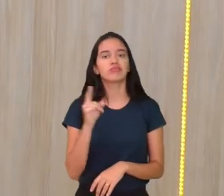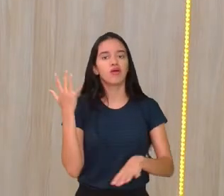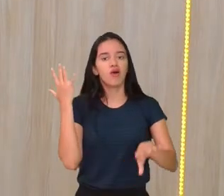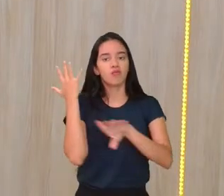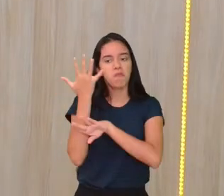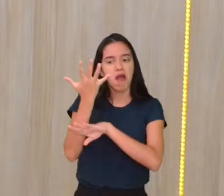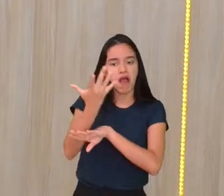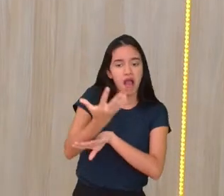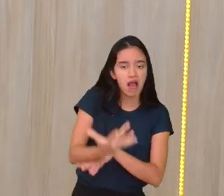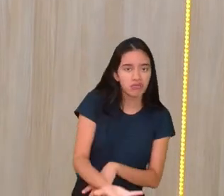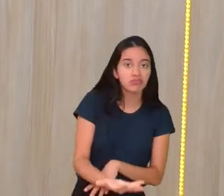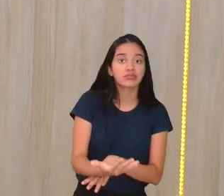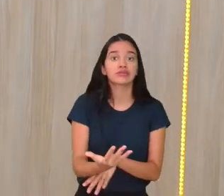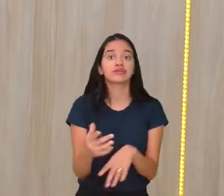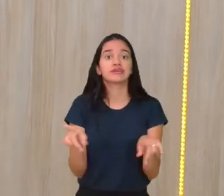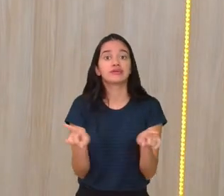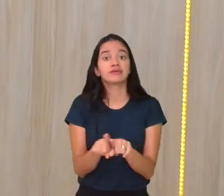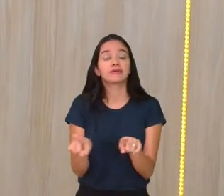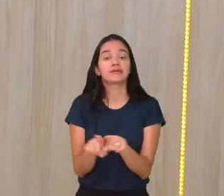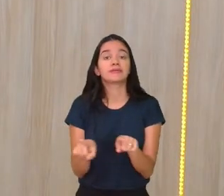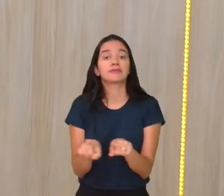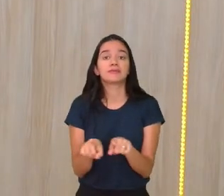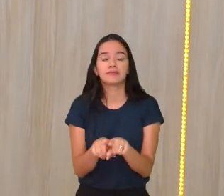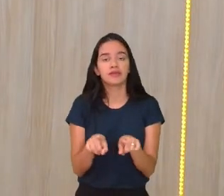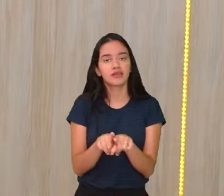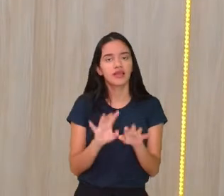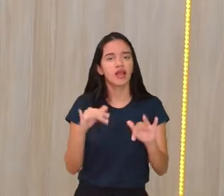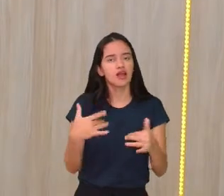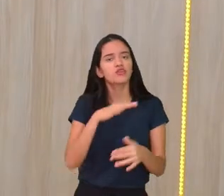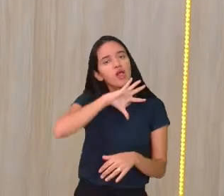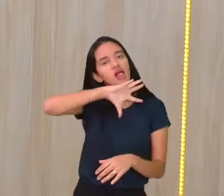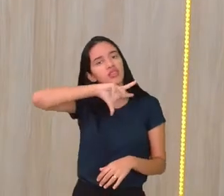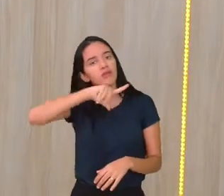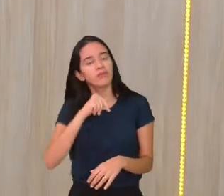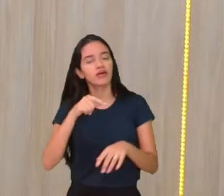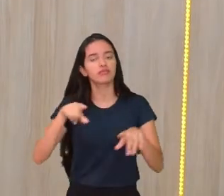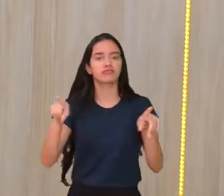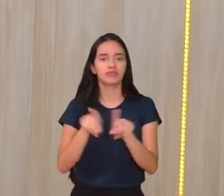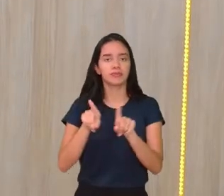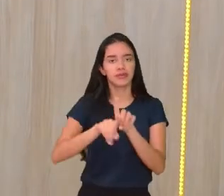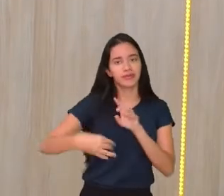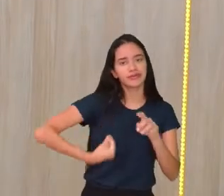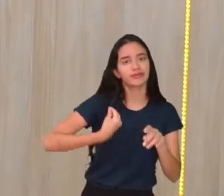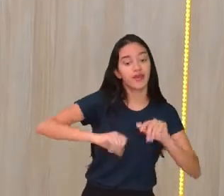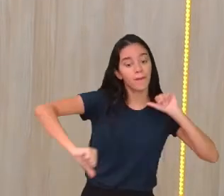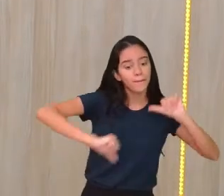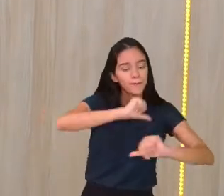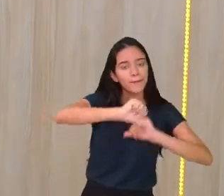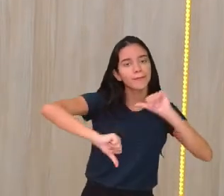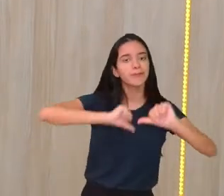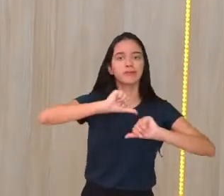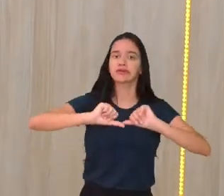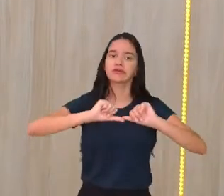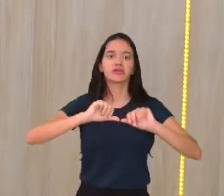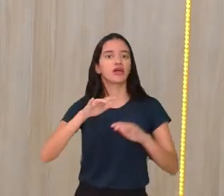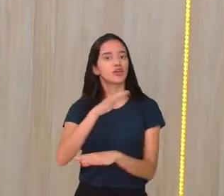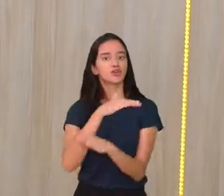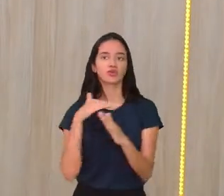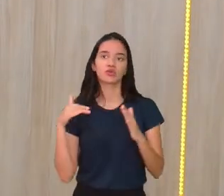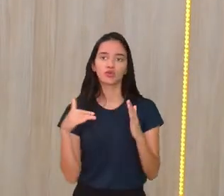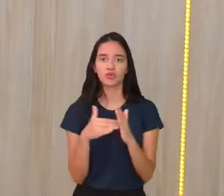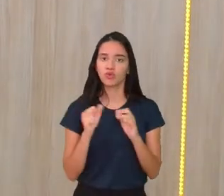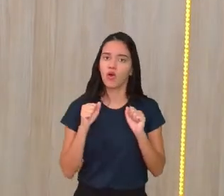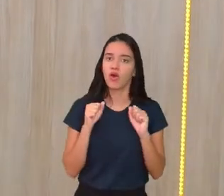Devasta a questão dos vegetais que estão ali, dos animais que vivem ali, altera toda aquela